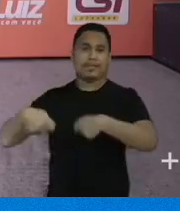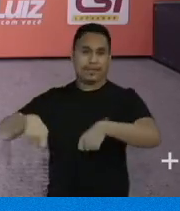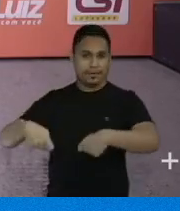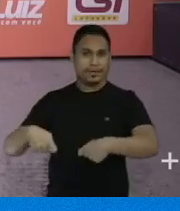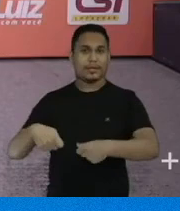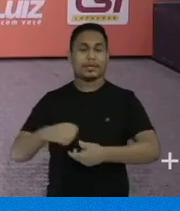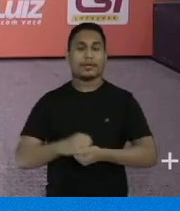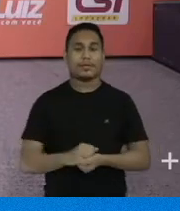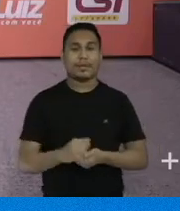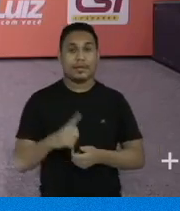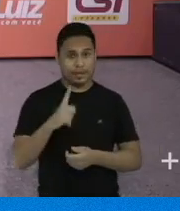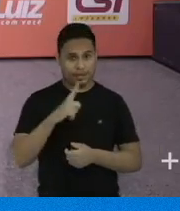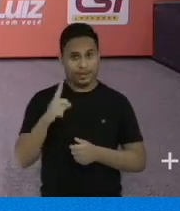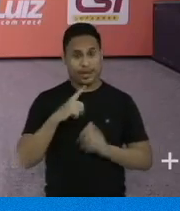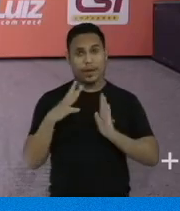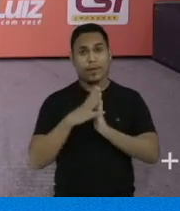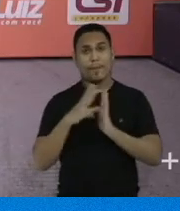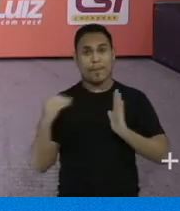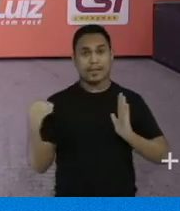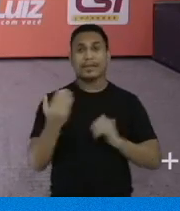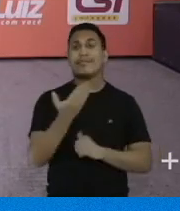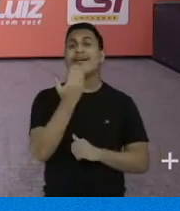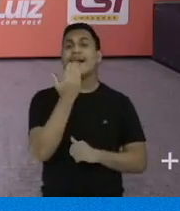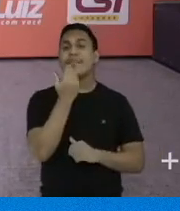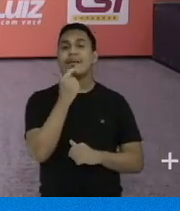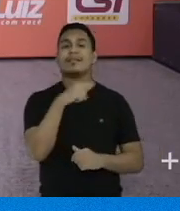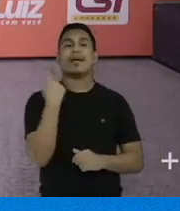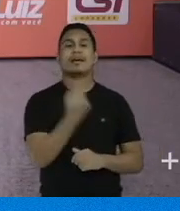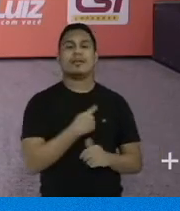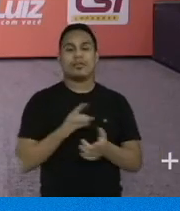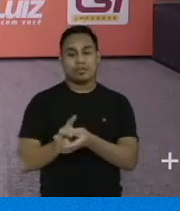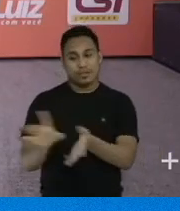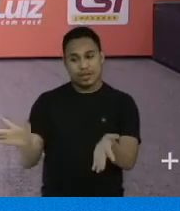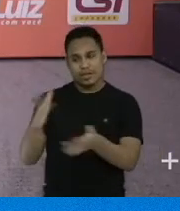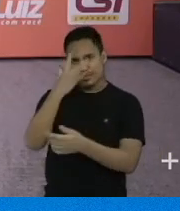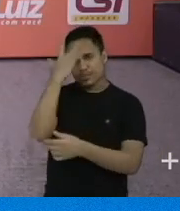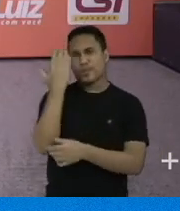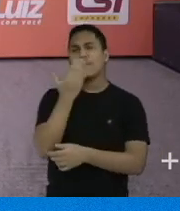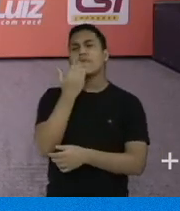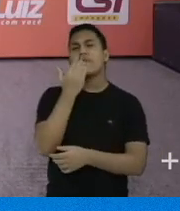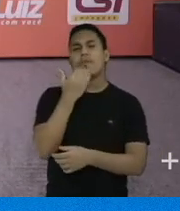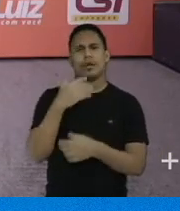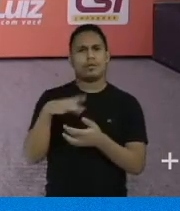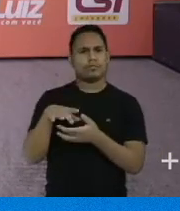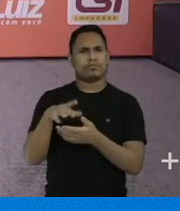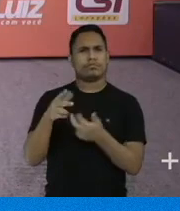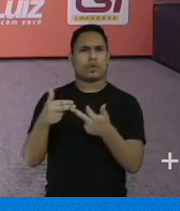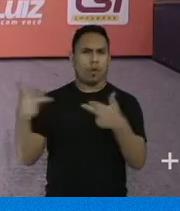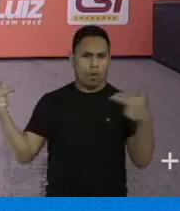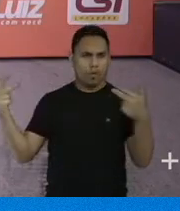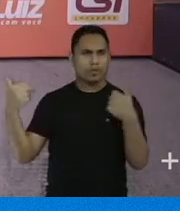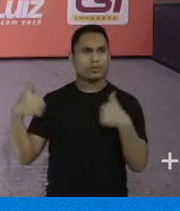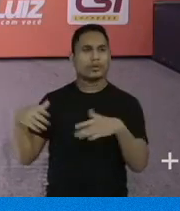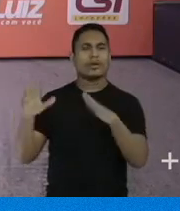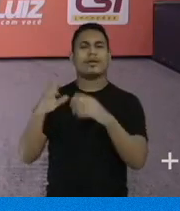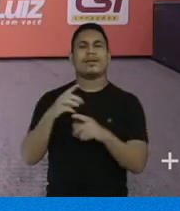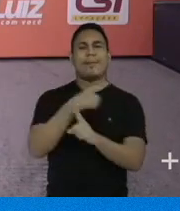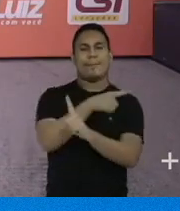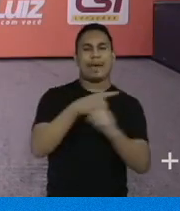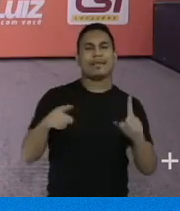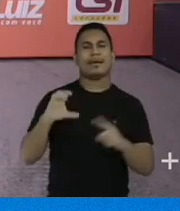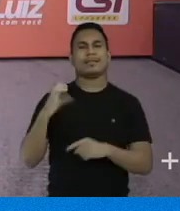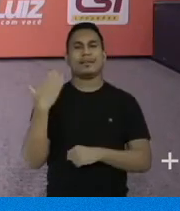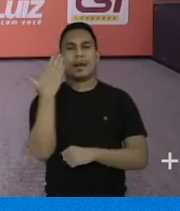padrão alimentar que a gente deixa a pessoa comer em torno do que ela come. Metade com carboidratos,